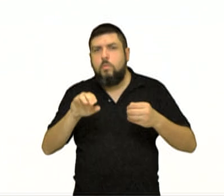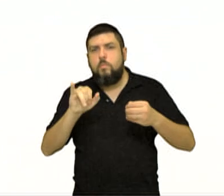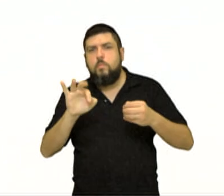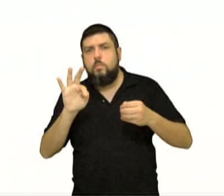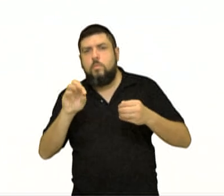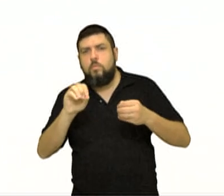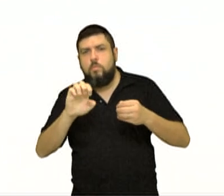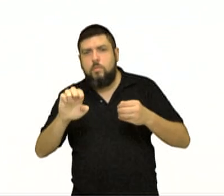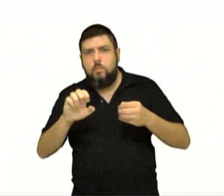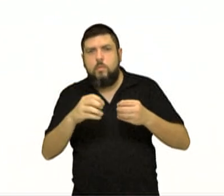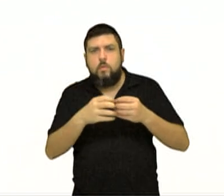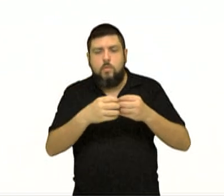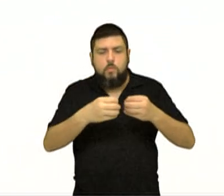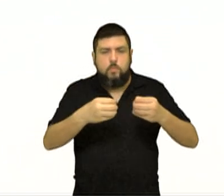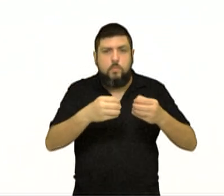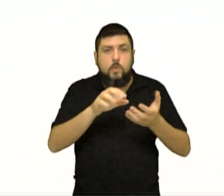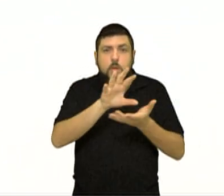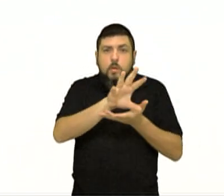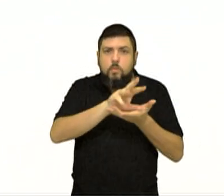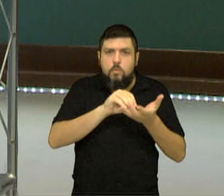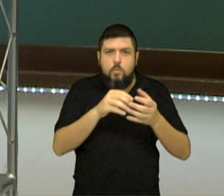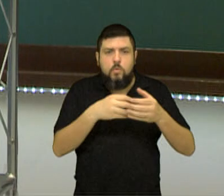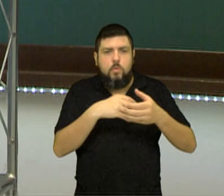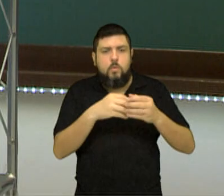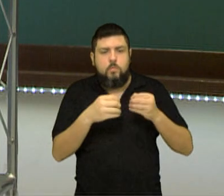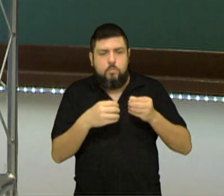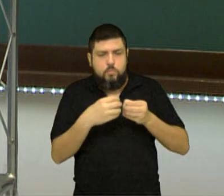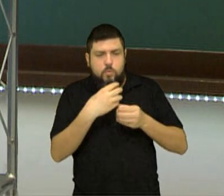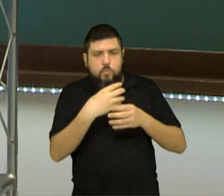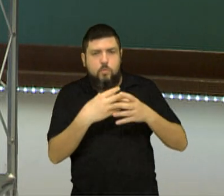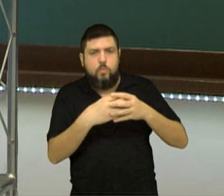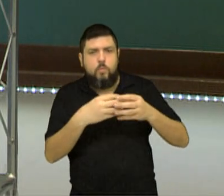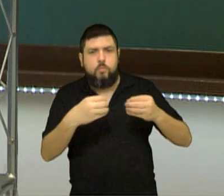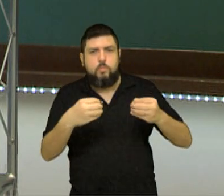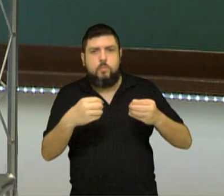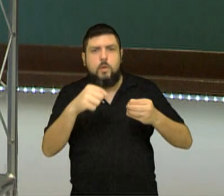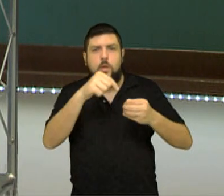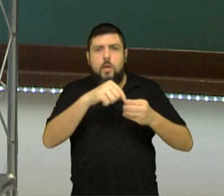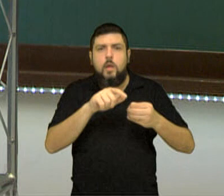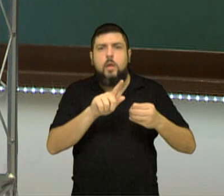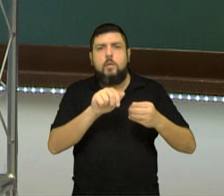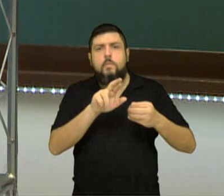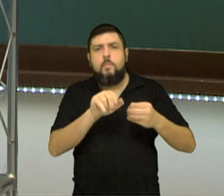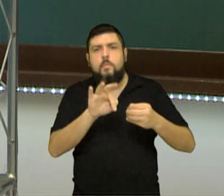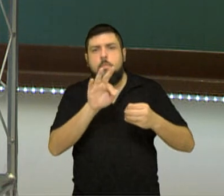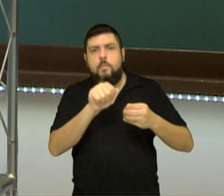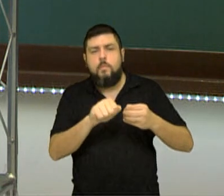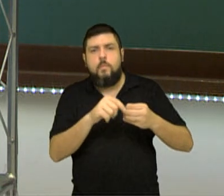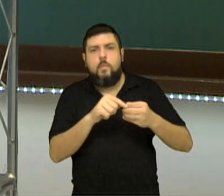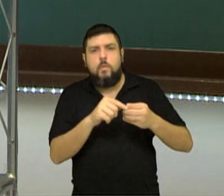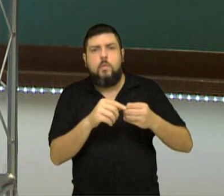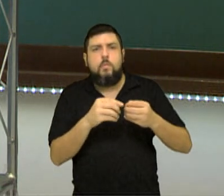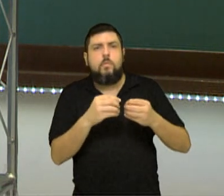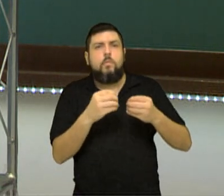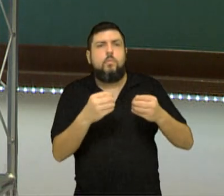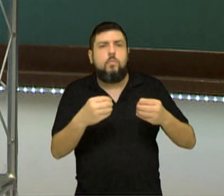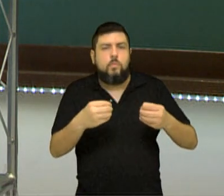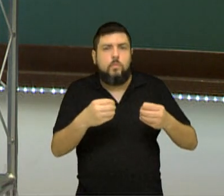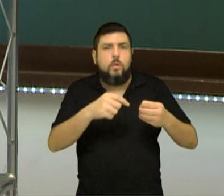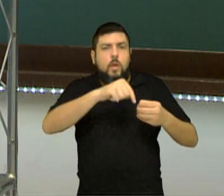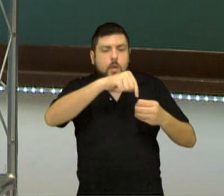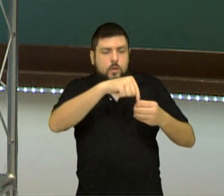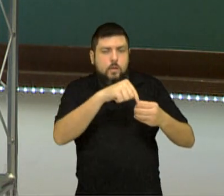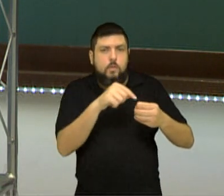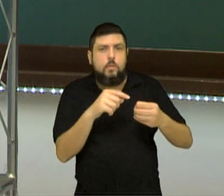haploide. E aí essas cópias de células haploides, são gametas, né? Vão ser provindos de mitose nesse caso, vão